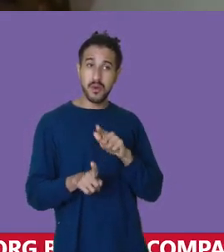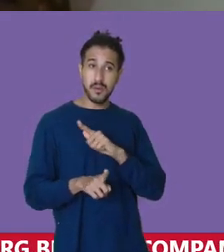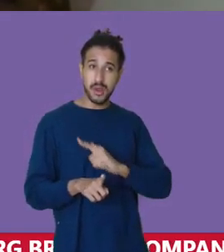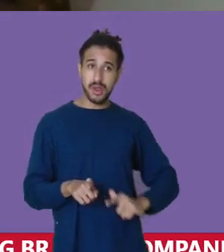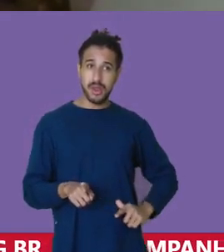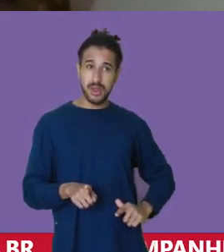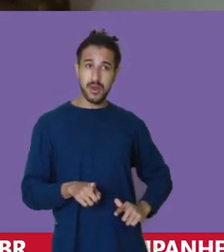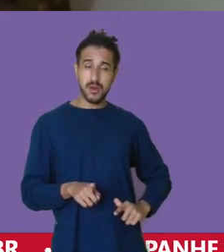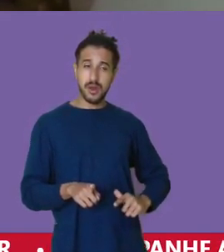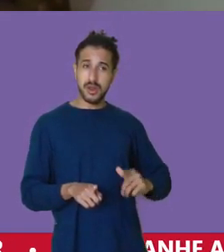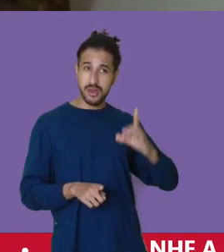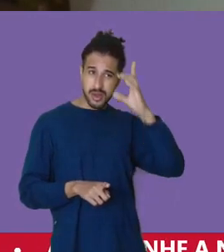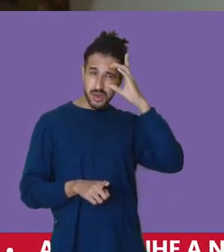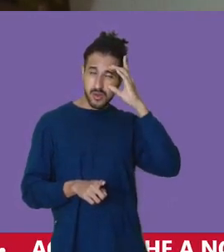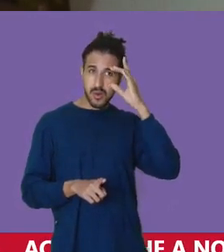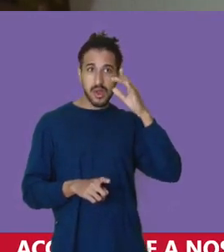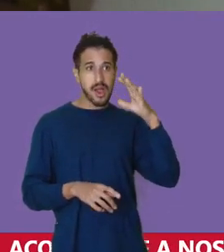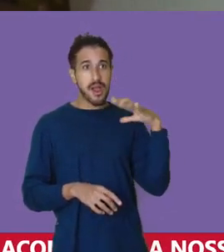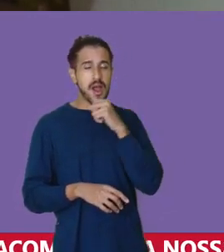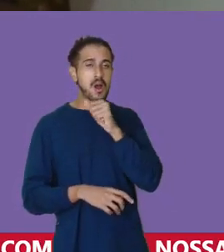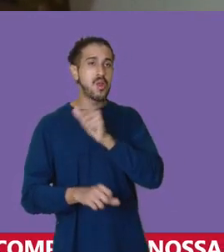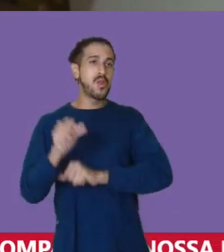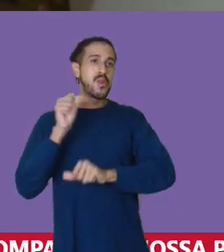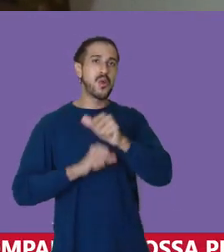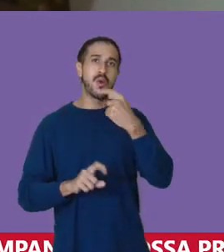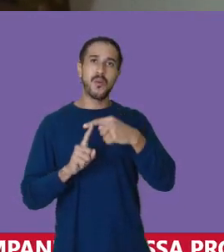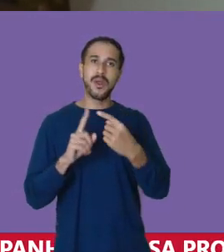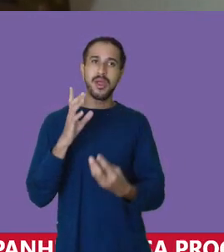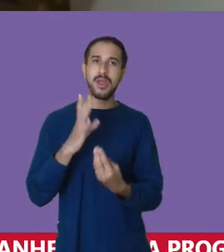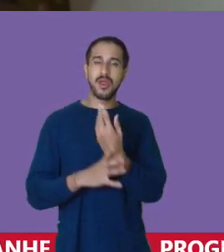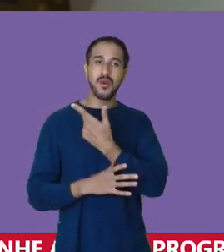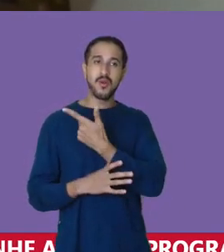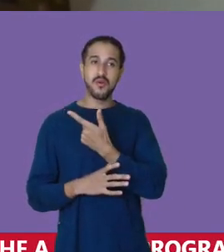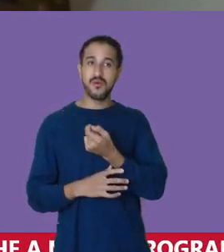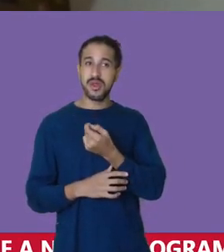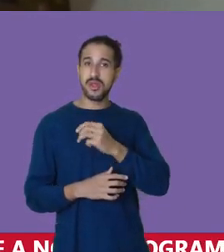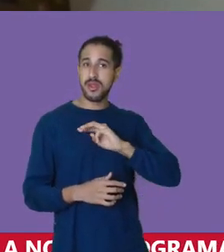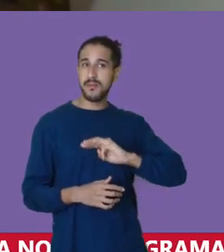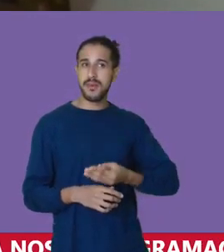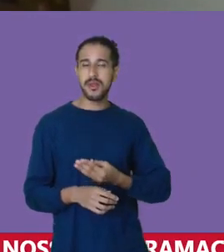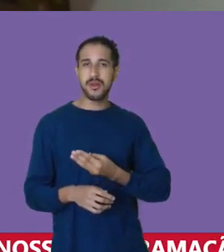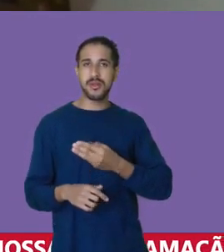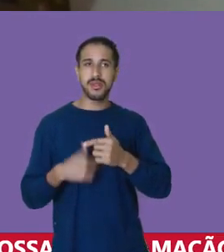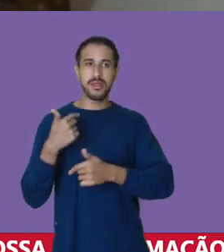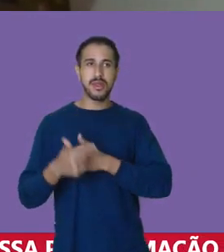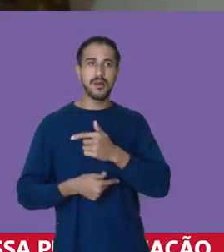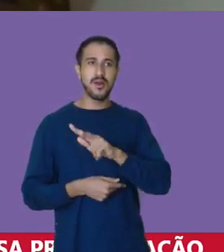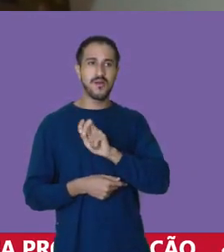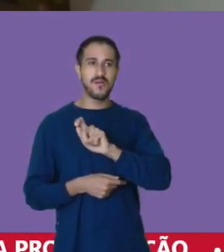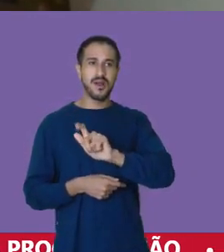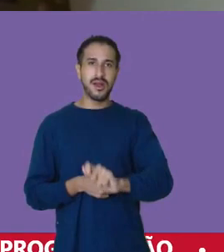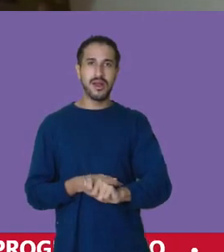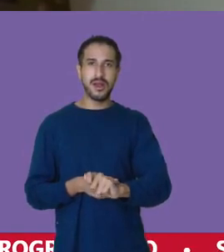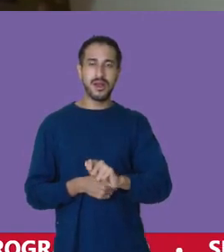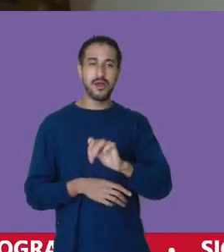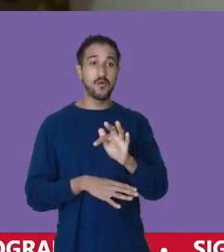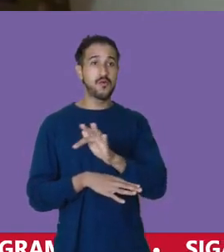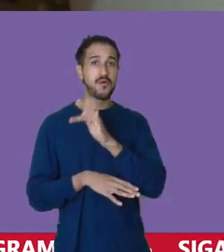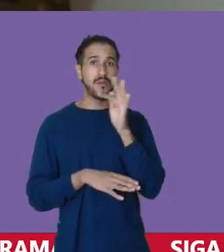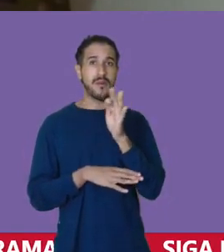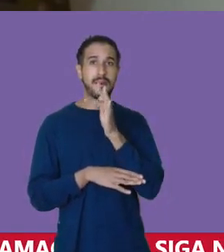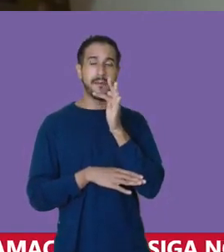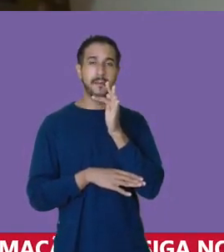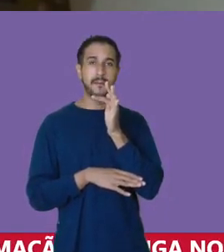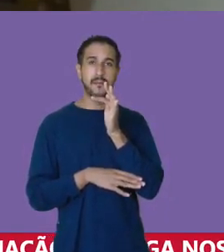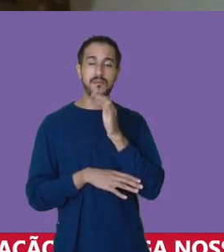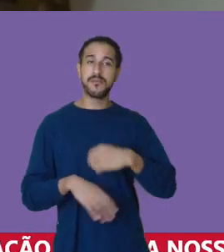ela foi rapidamente alterada porque foram criados 20 milhões de postos de trabalho formais.